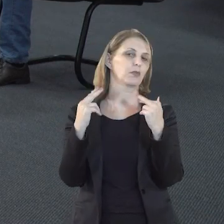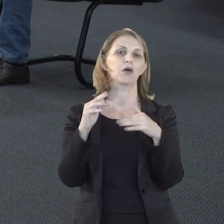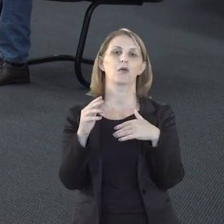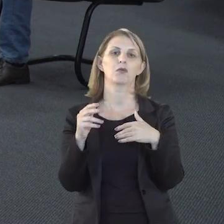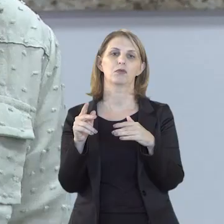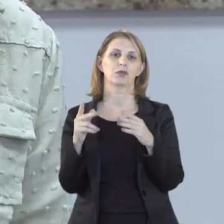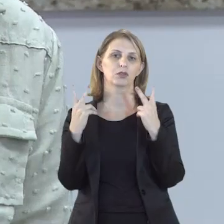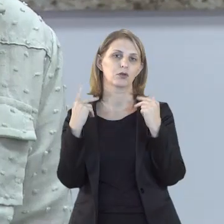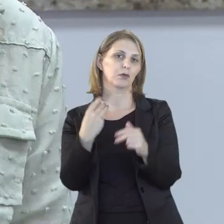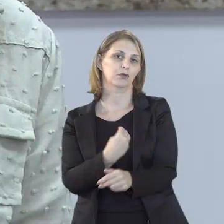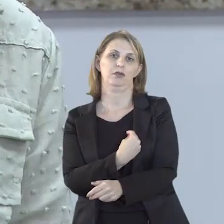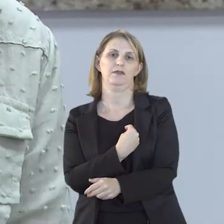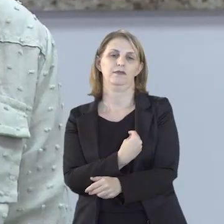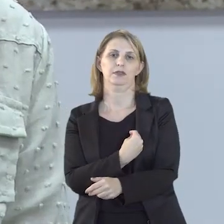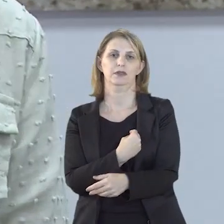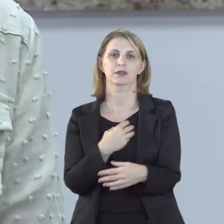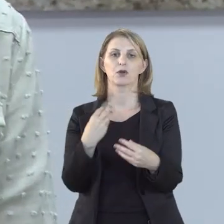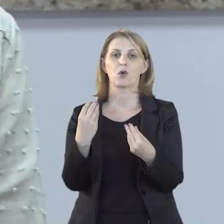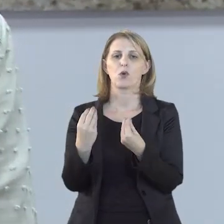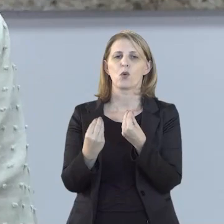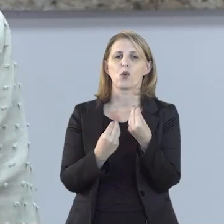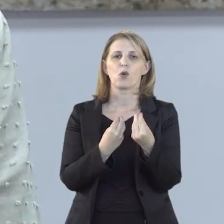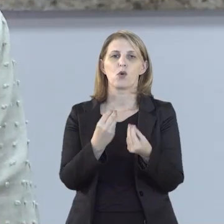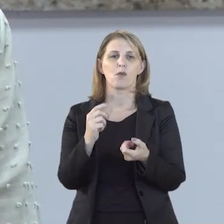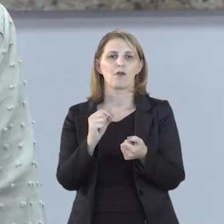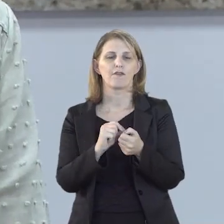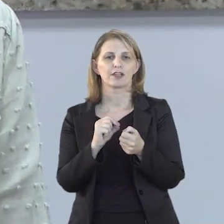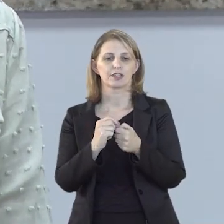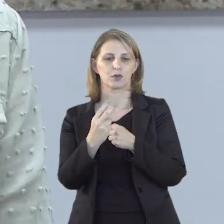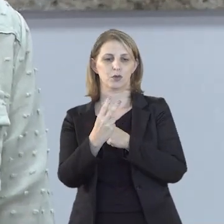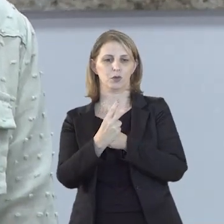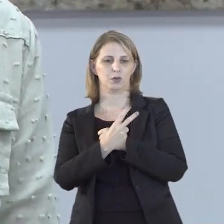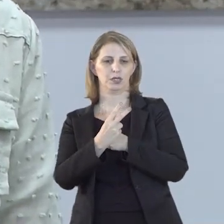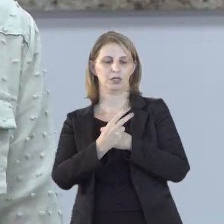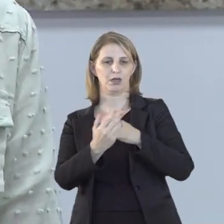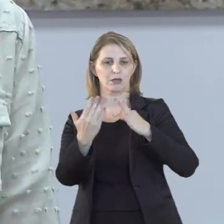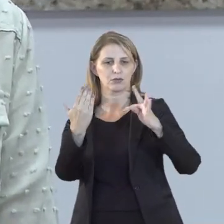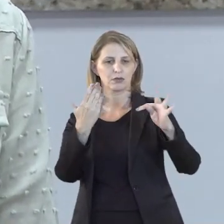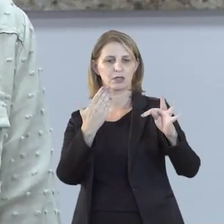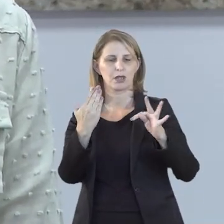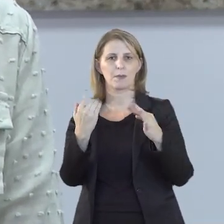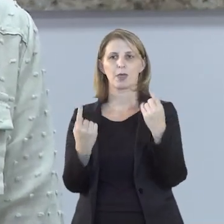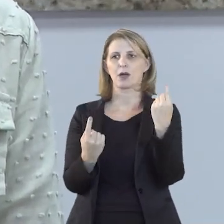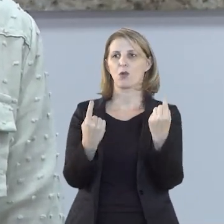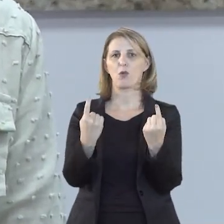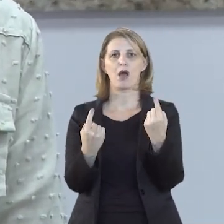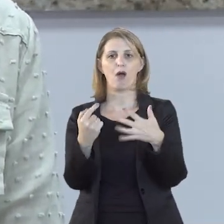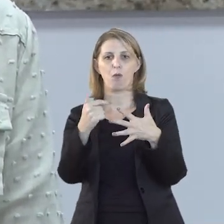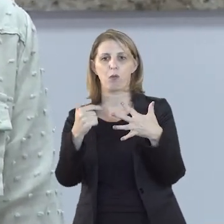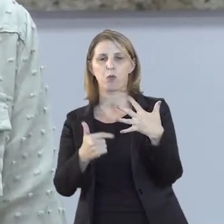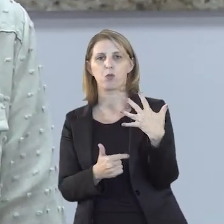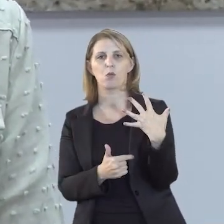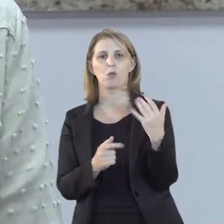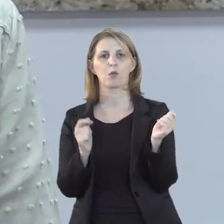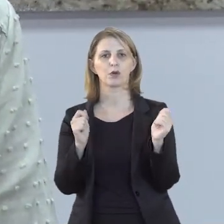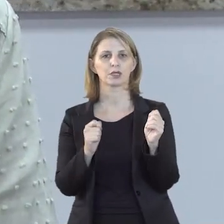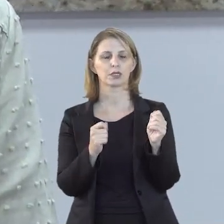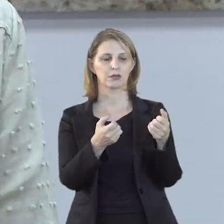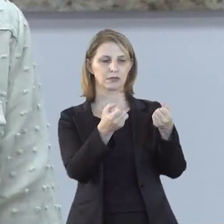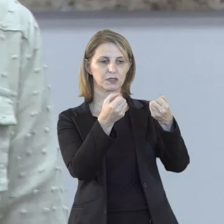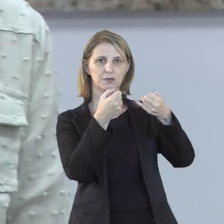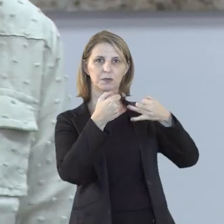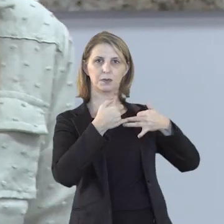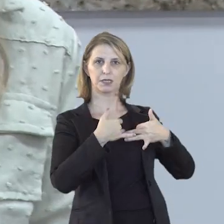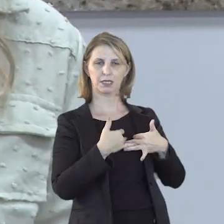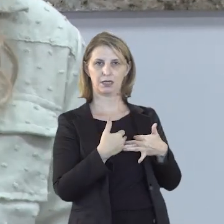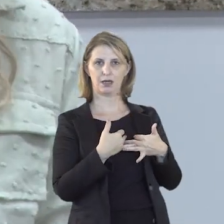algum problema, porque isso é da vida, é do nosso dia a dia. Então, como é que a gente faz esse cuidado, né? Que terapias complementares a gente